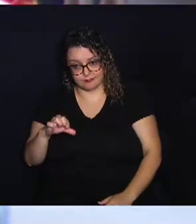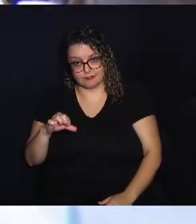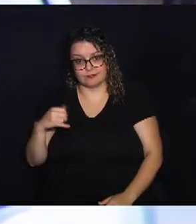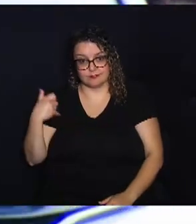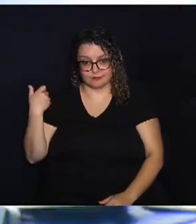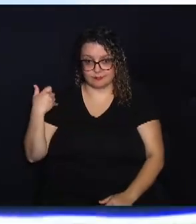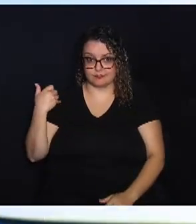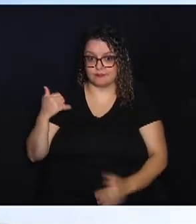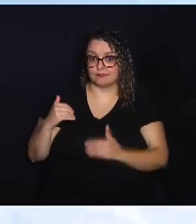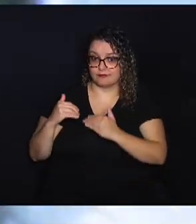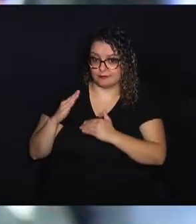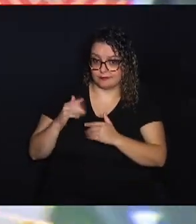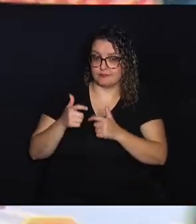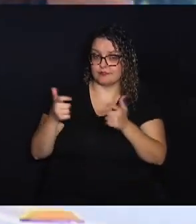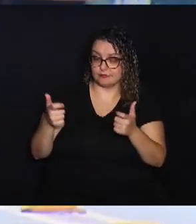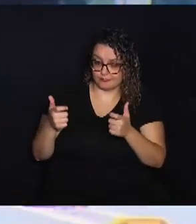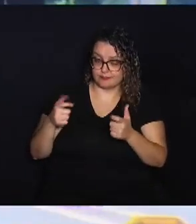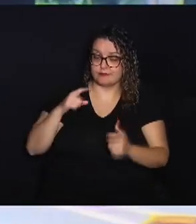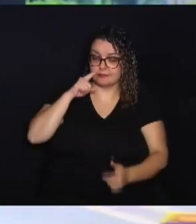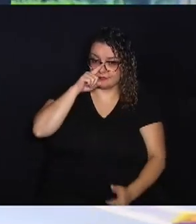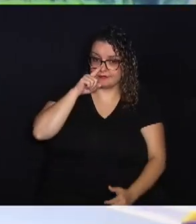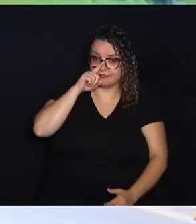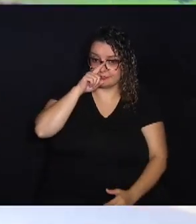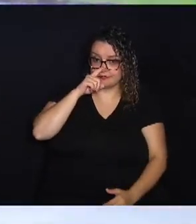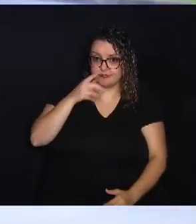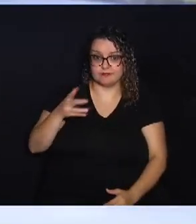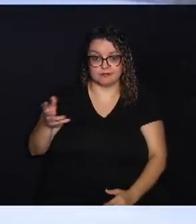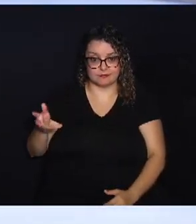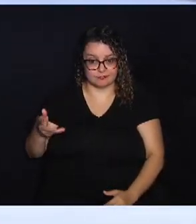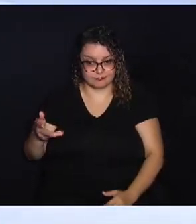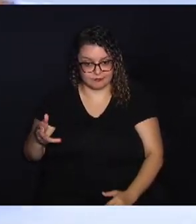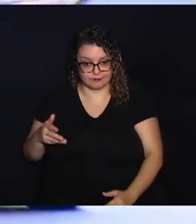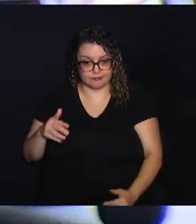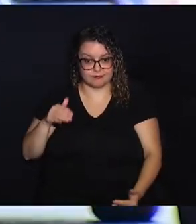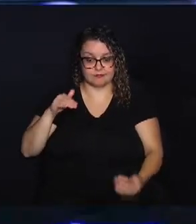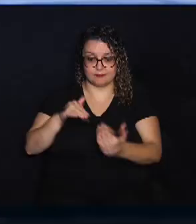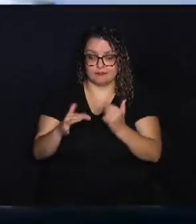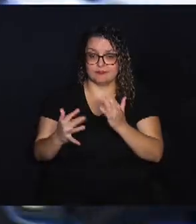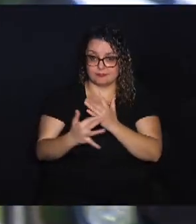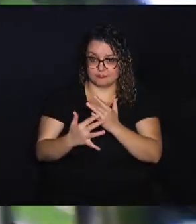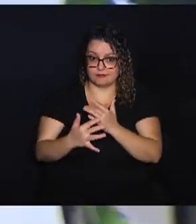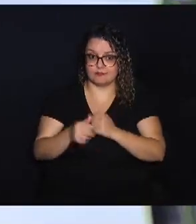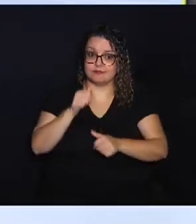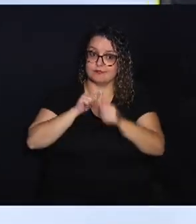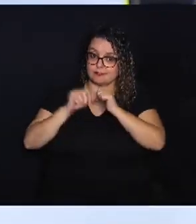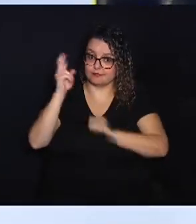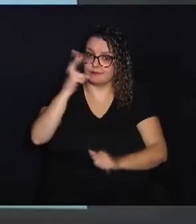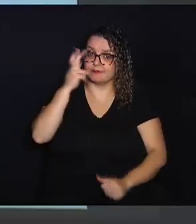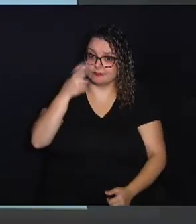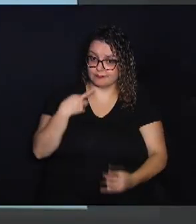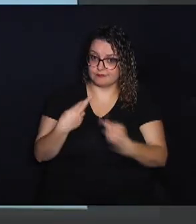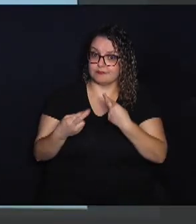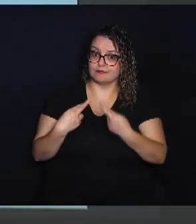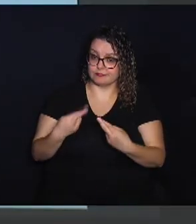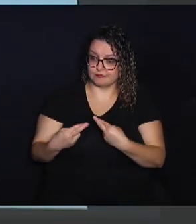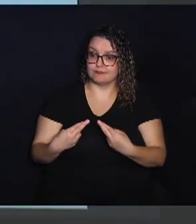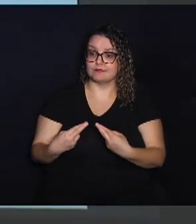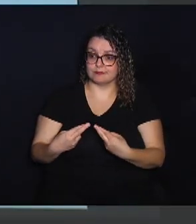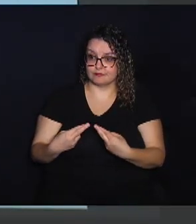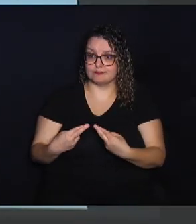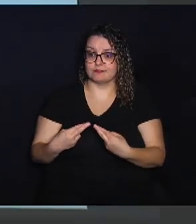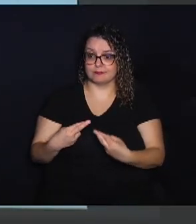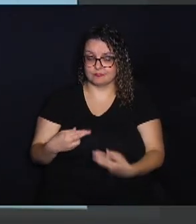os maiores fatores de risco são velocidade em vias urbanas e alcoolismo em rodovias. A